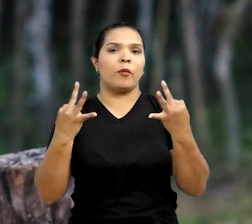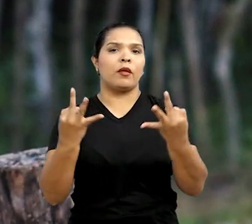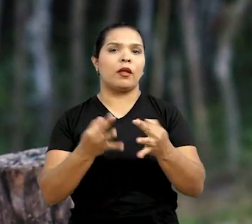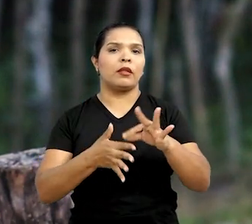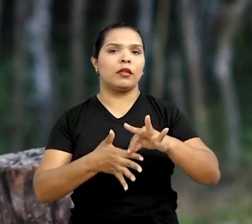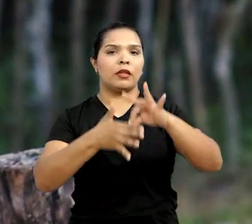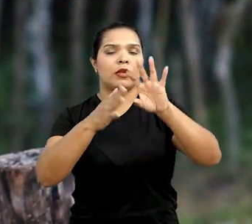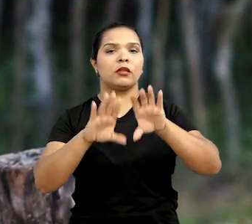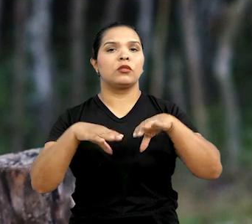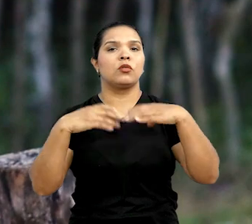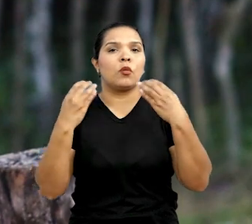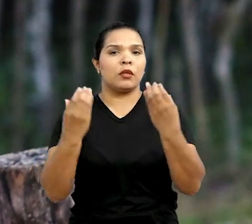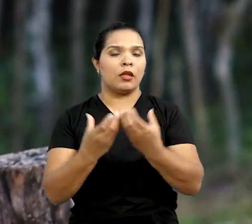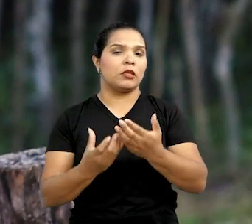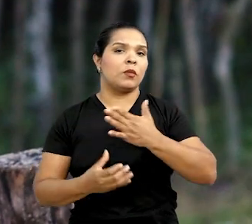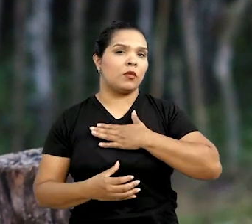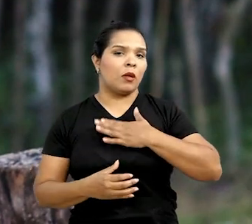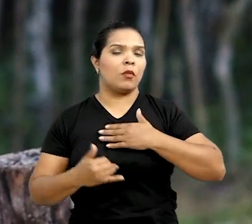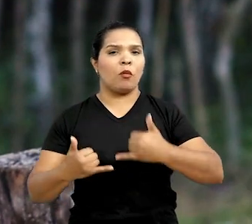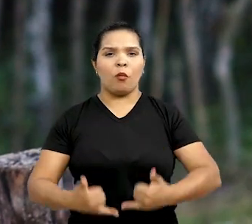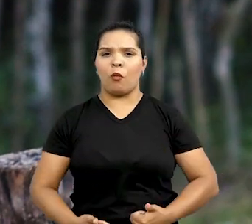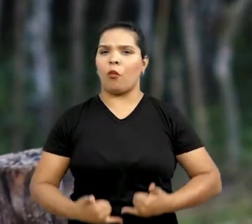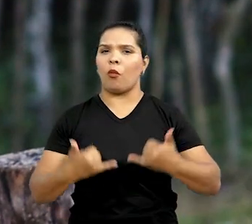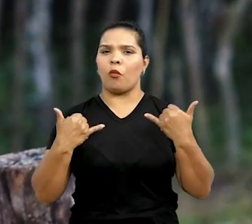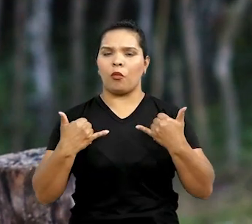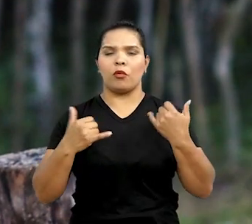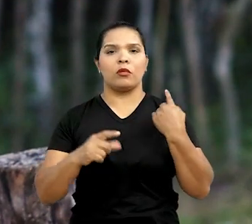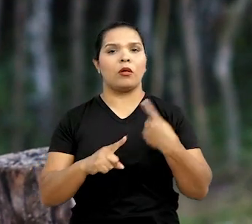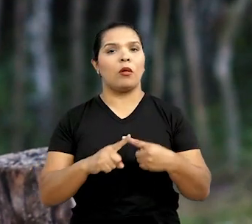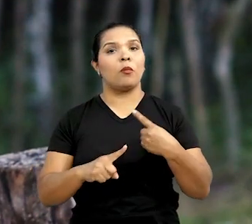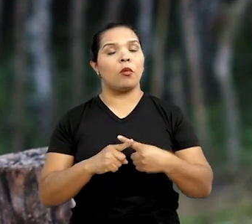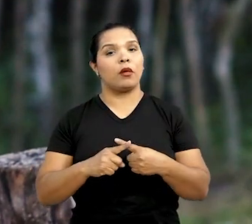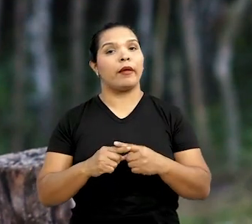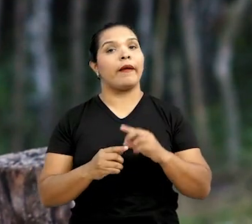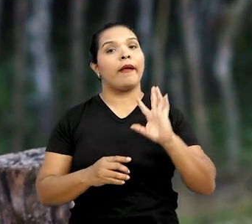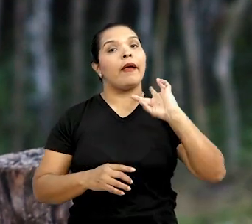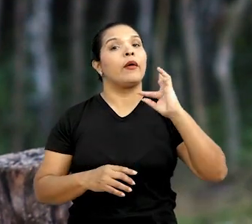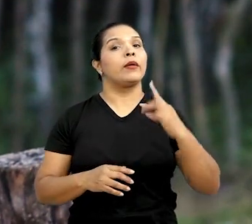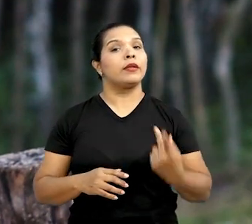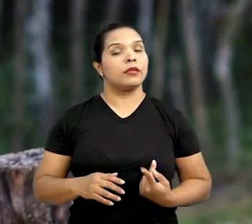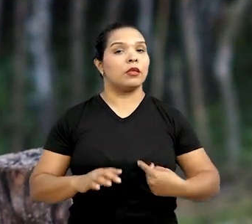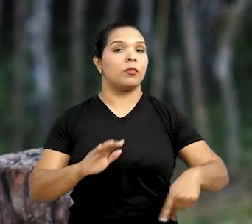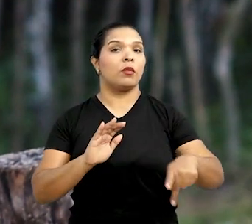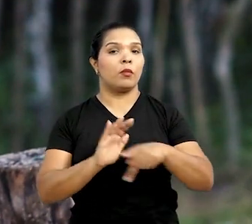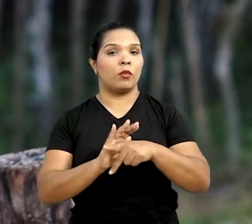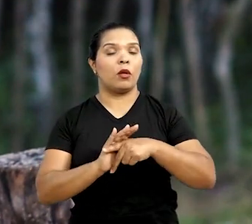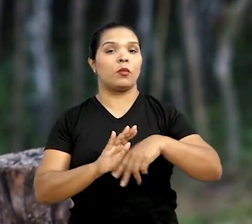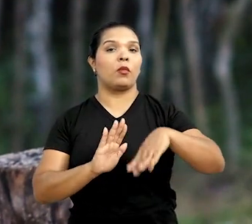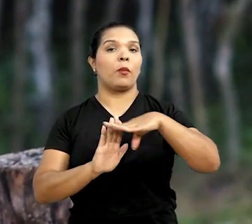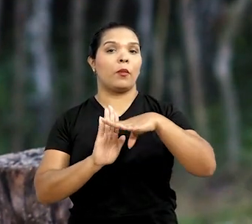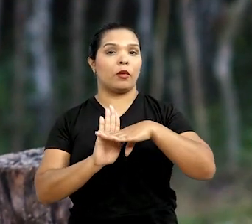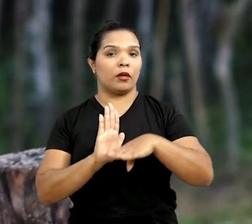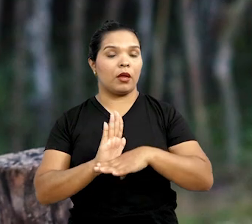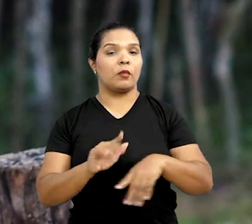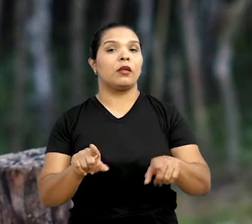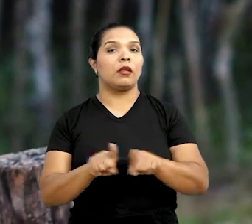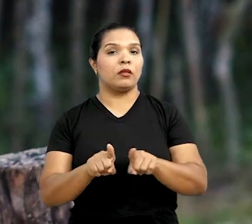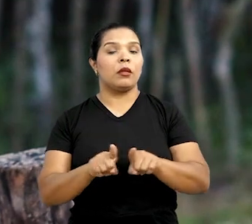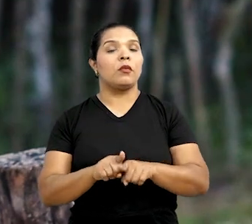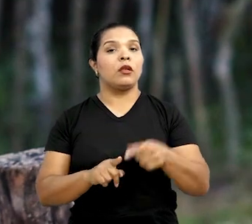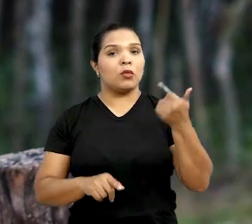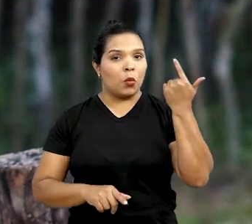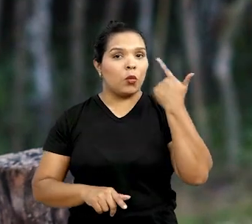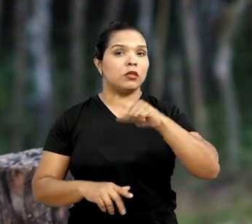enquanto liderança de comunidade. Para mim é um orgulho grande porque é reconhecido pelo próprio programa e também eu reconheço isso, que eu também